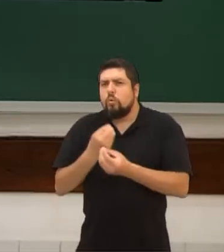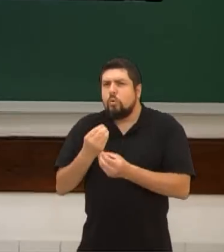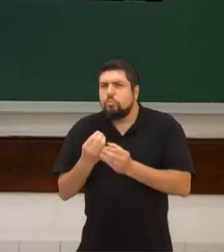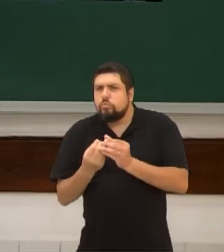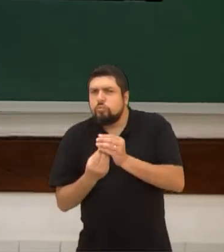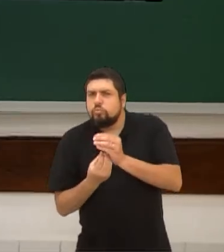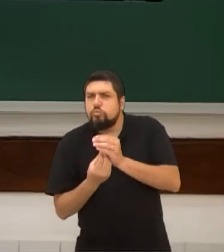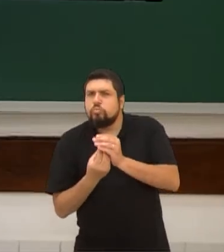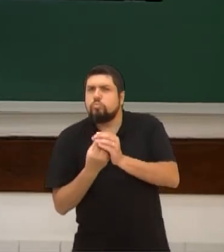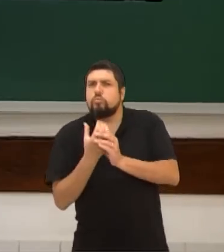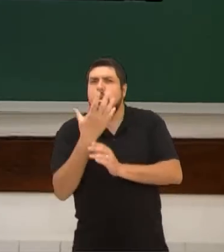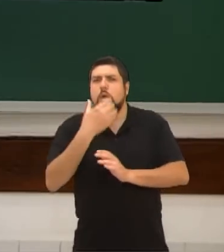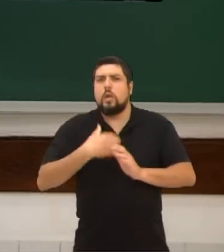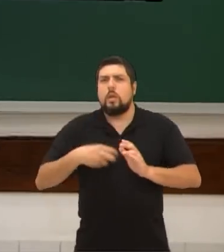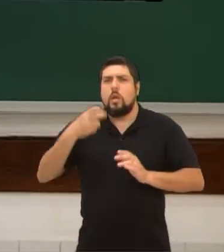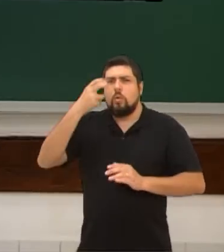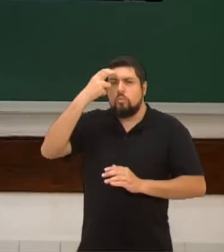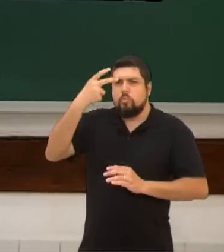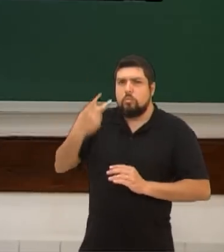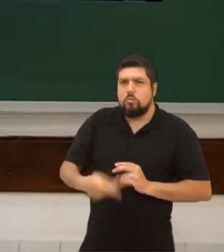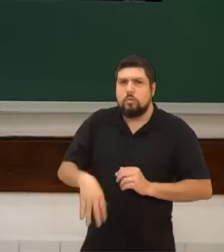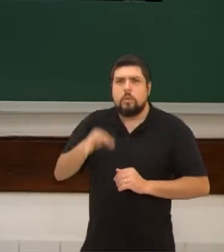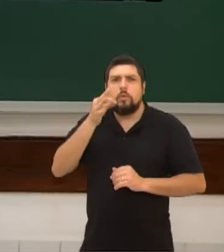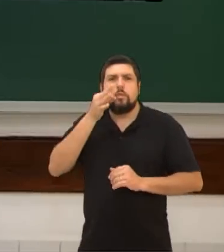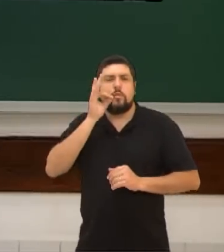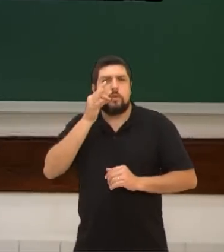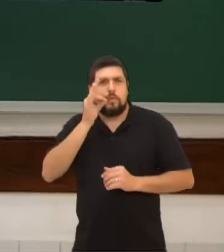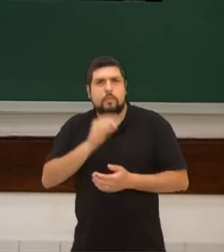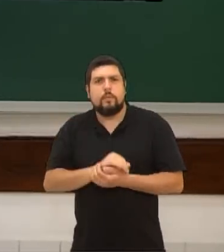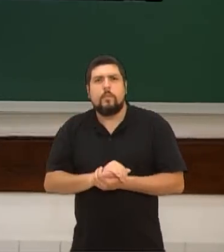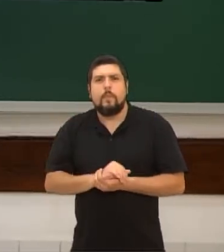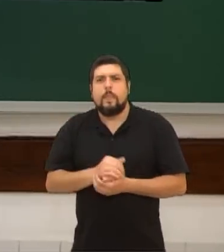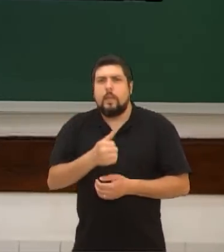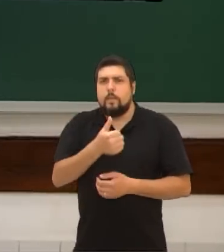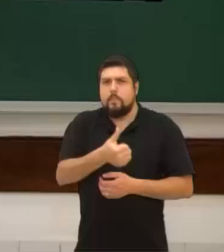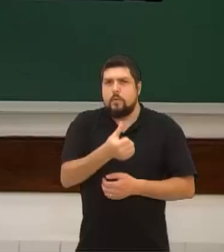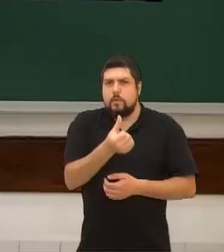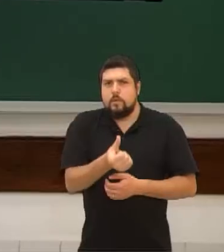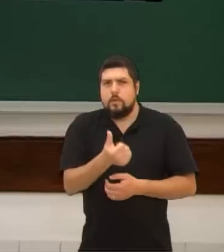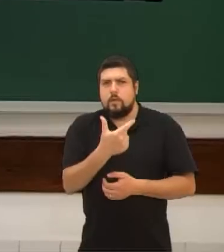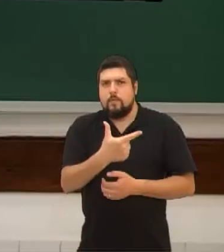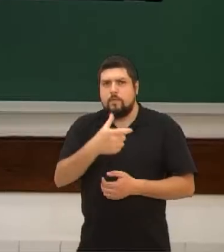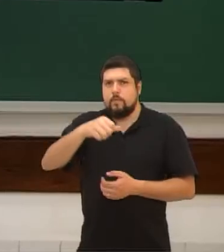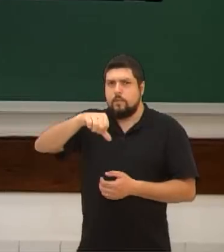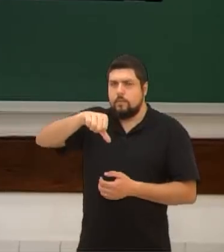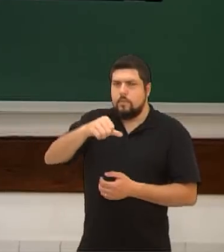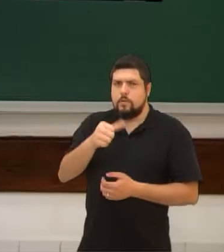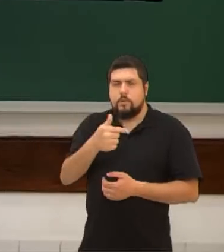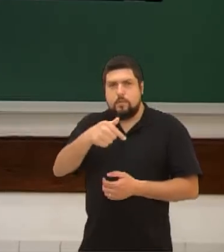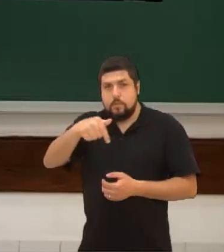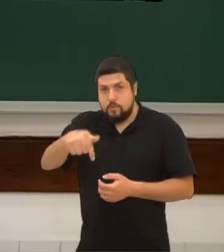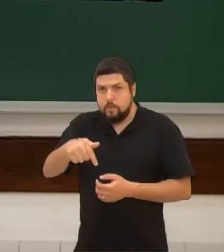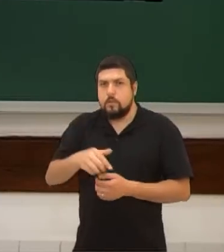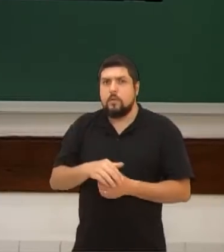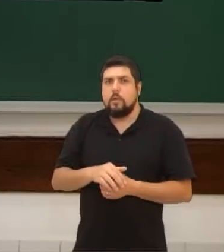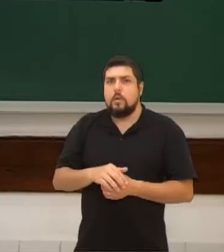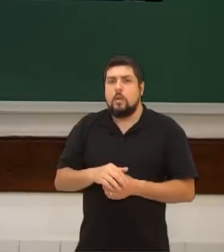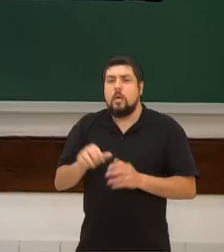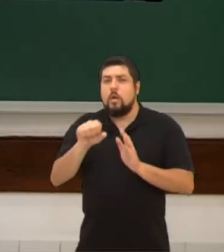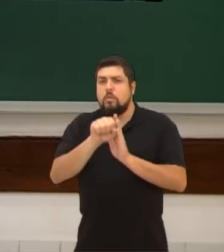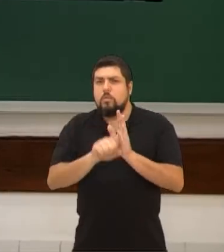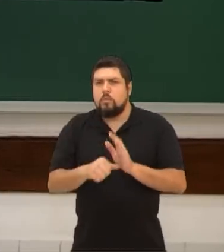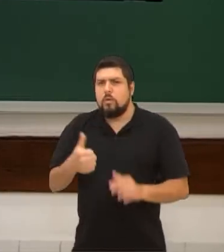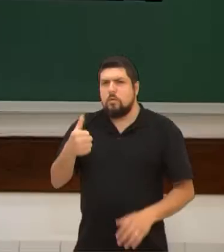da cultura cafeeira, em 1727, e durante o século XVIII esse café não vai ter um